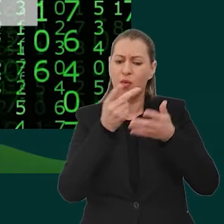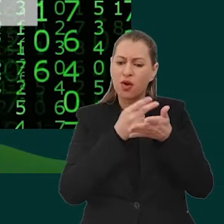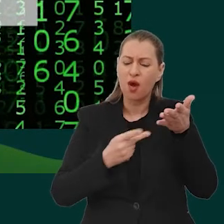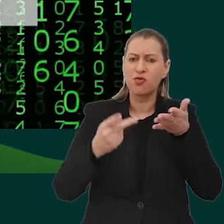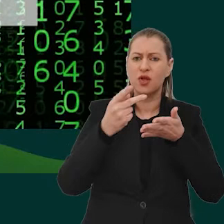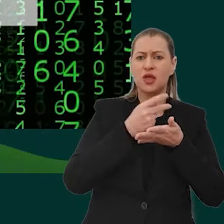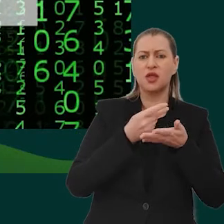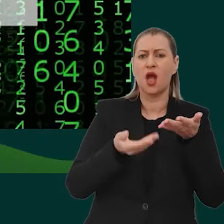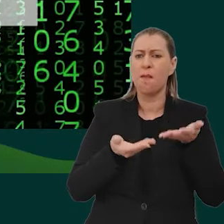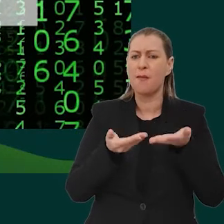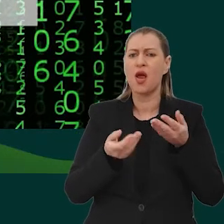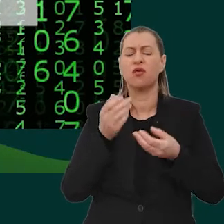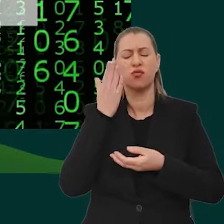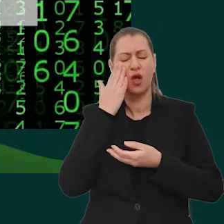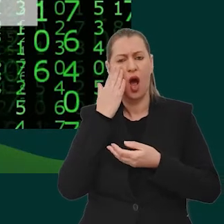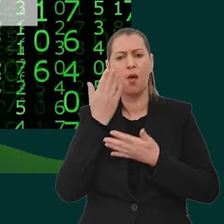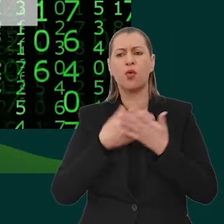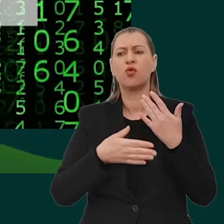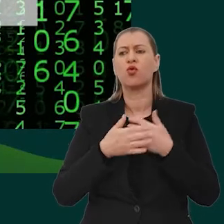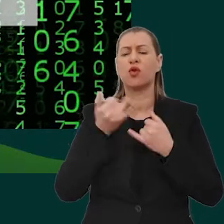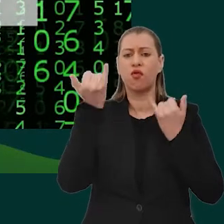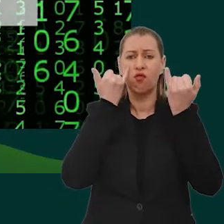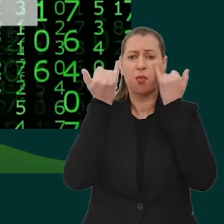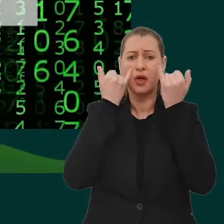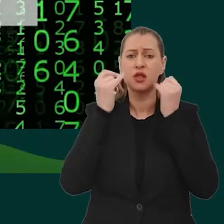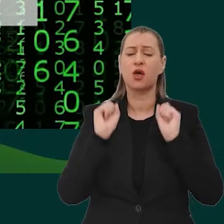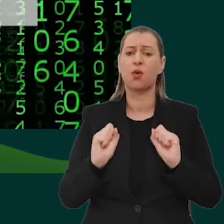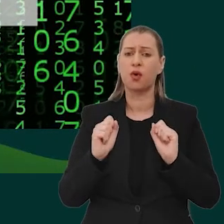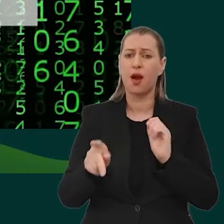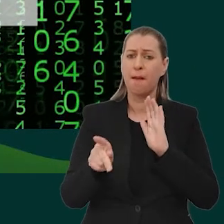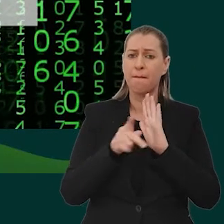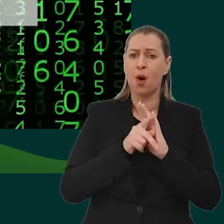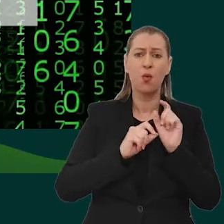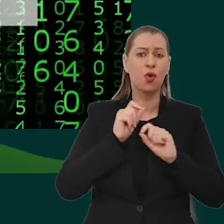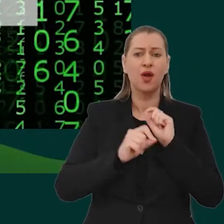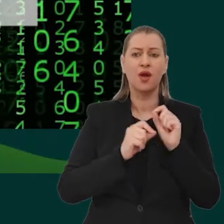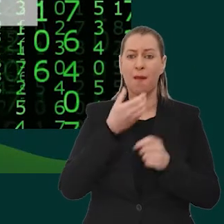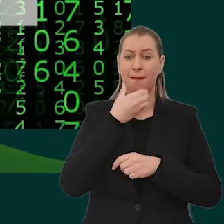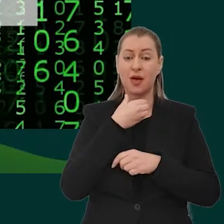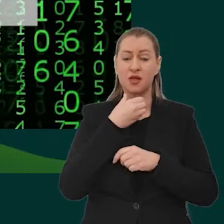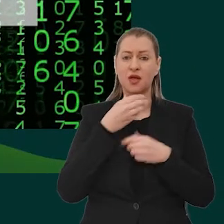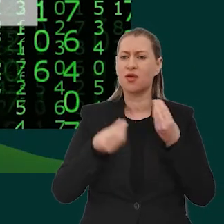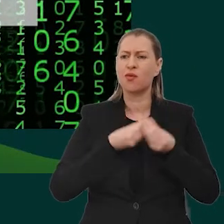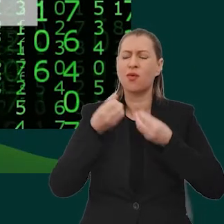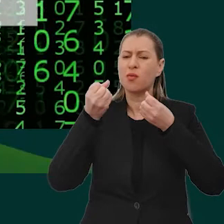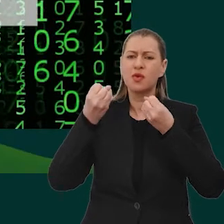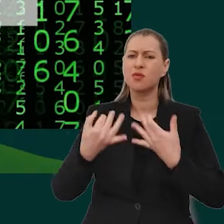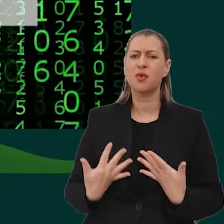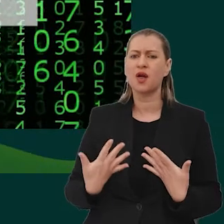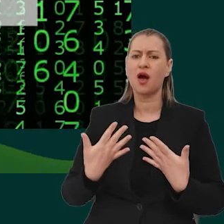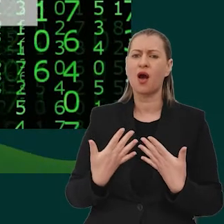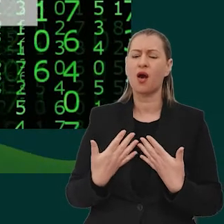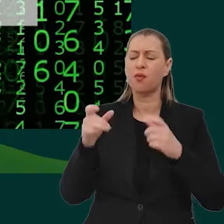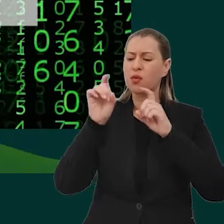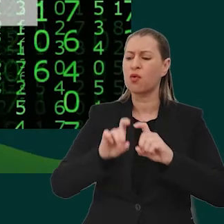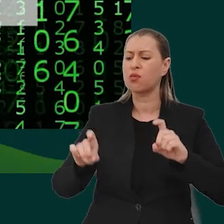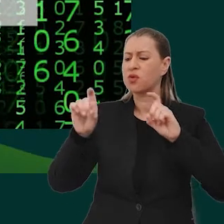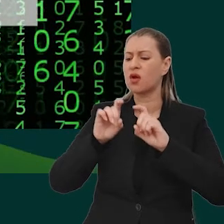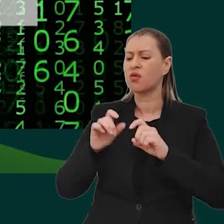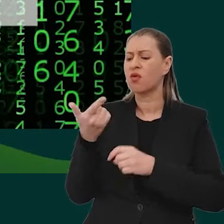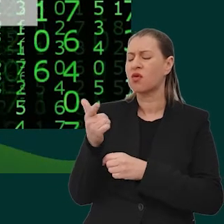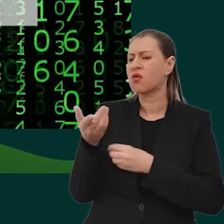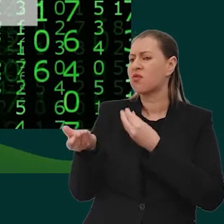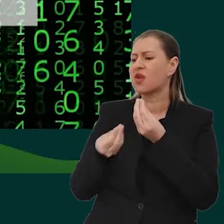informações, tudo se resume em informações, tudo isso faz parte do que é uma maçã. E como a gente explica tudo isso para um computador que não